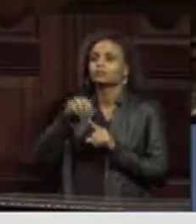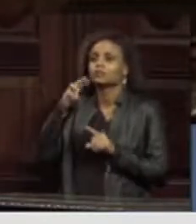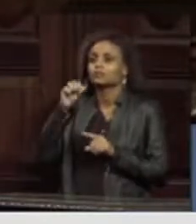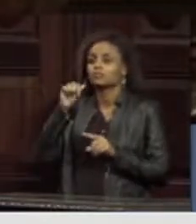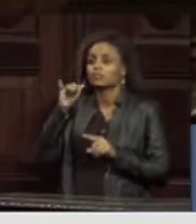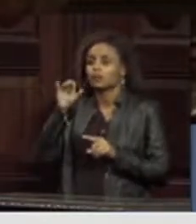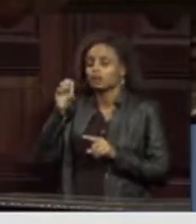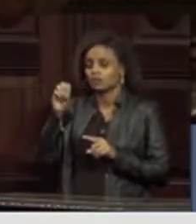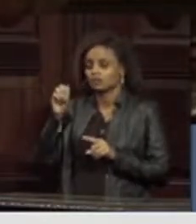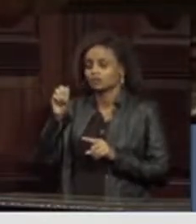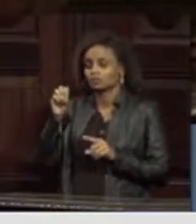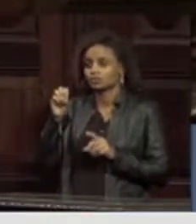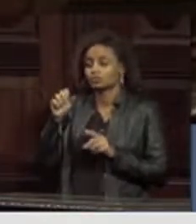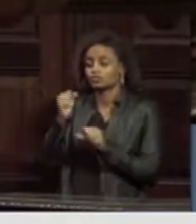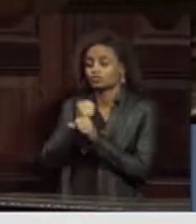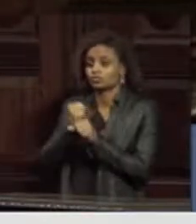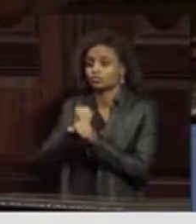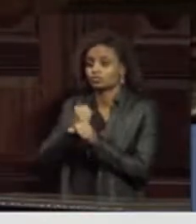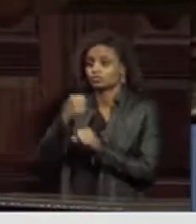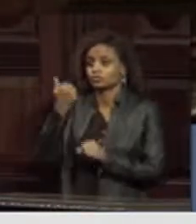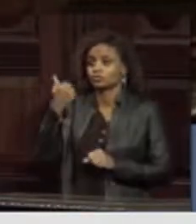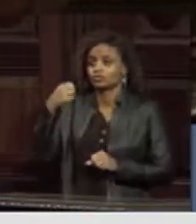de